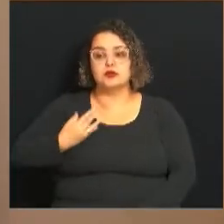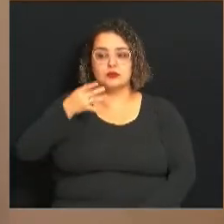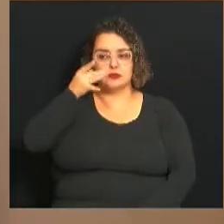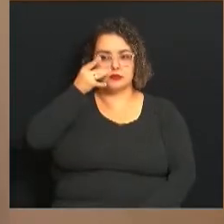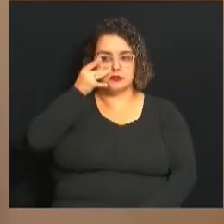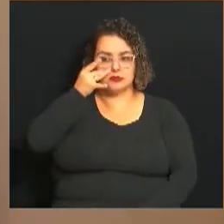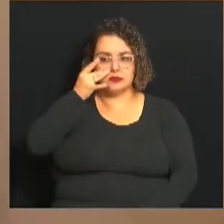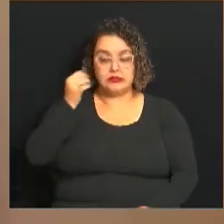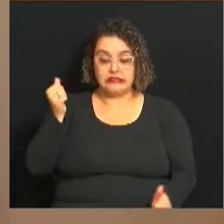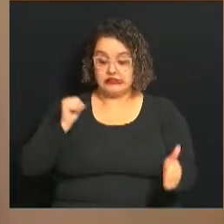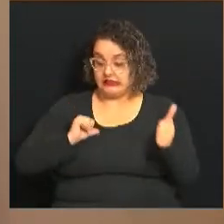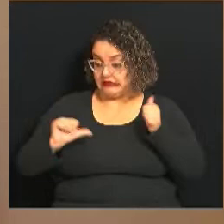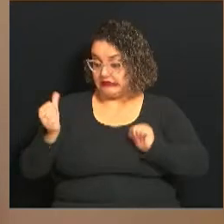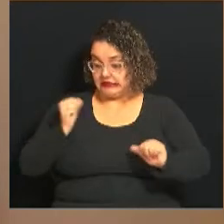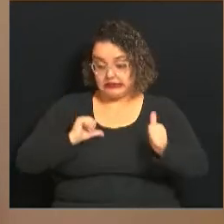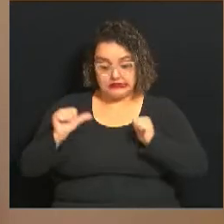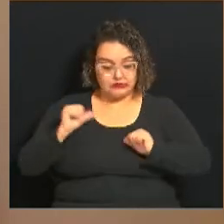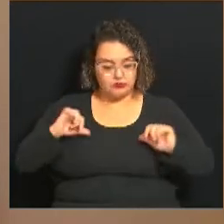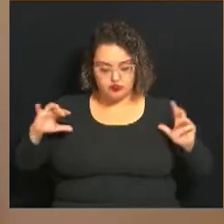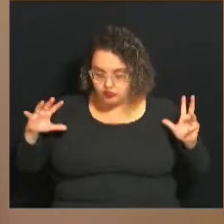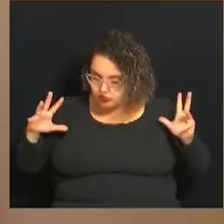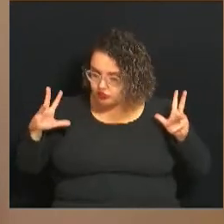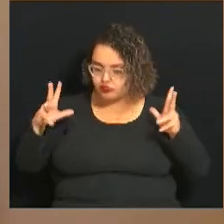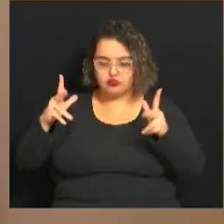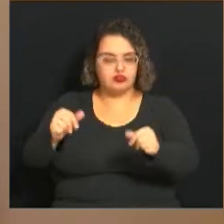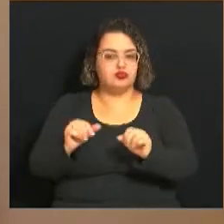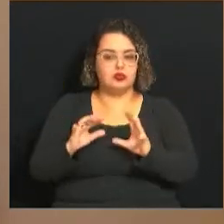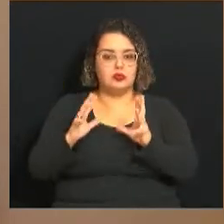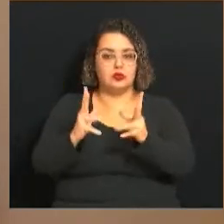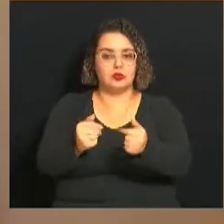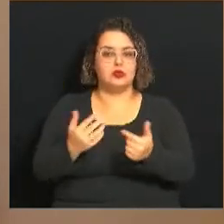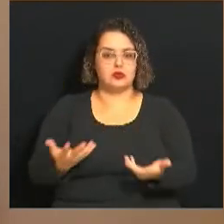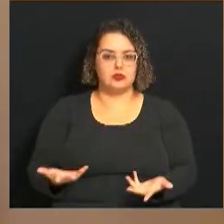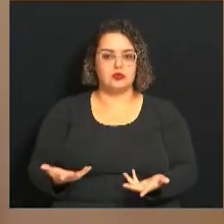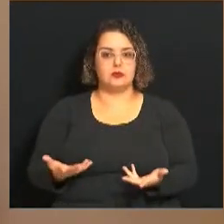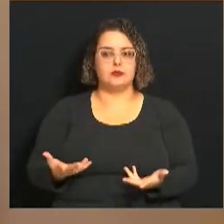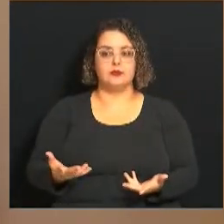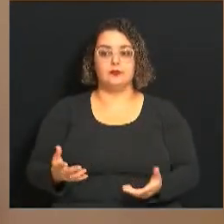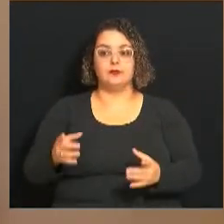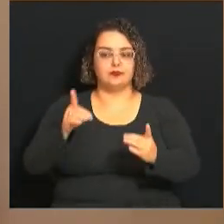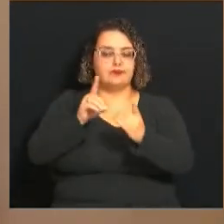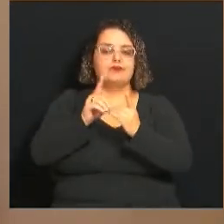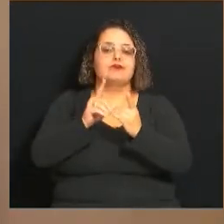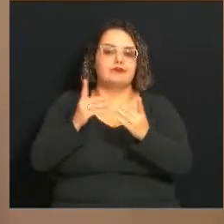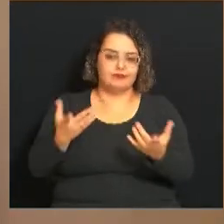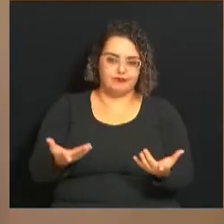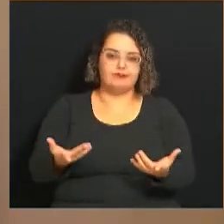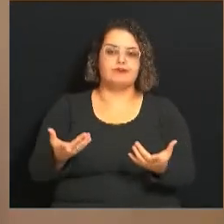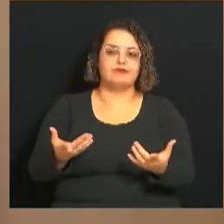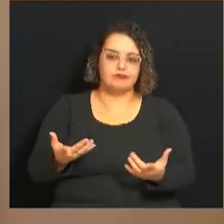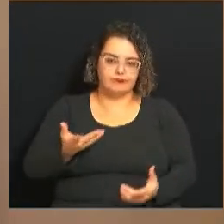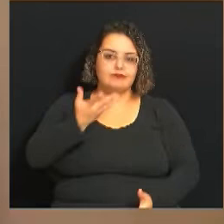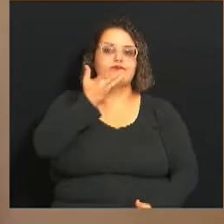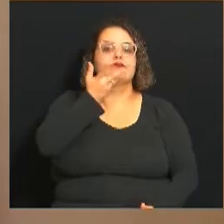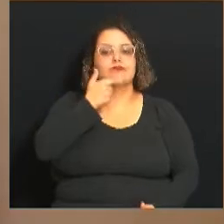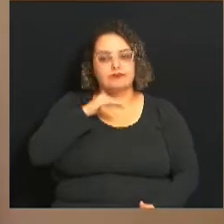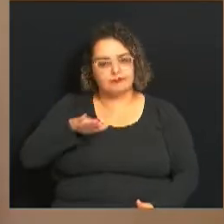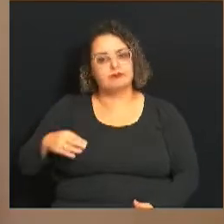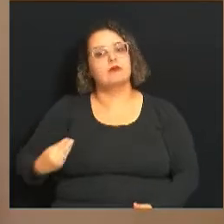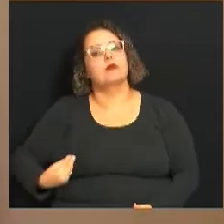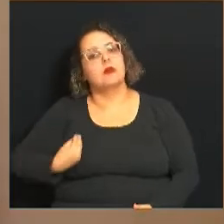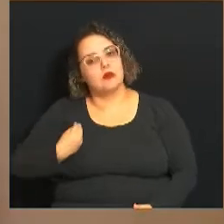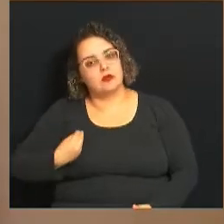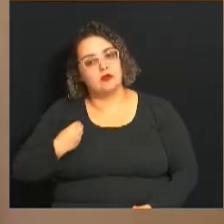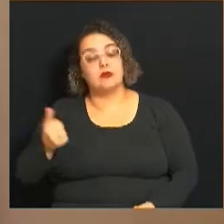de ansiedade generalizado, eu vejo, e vejo no consultório muitas crianças também vivenciando essa